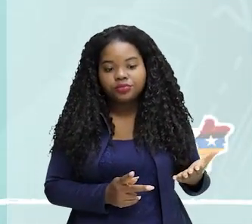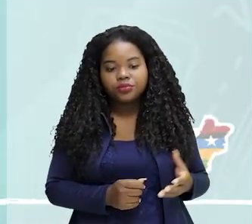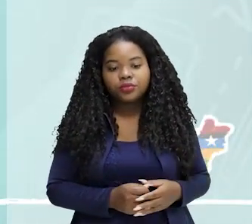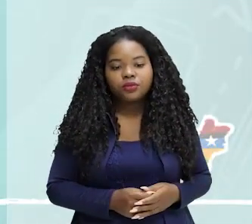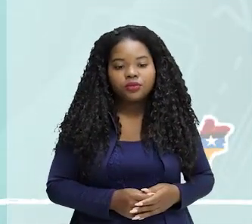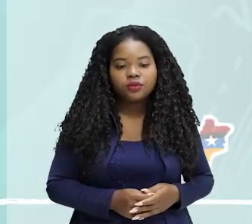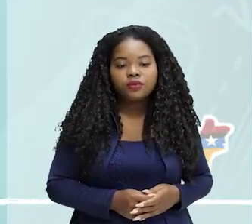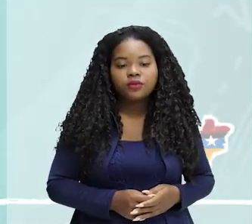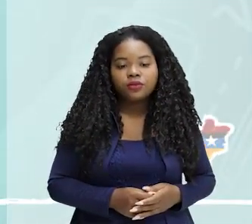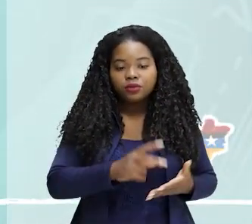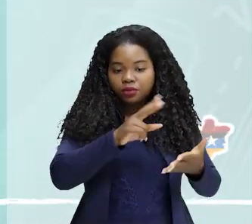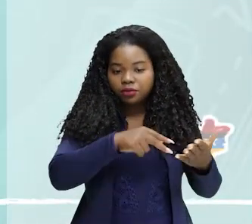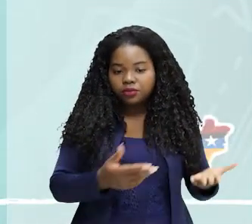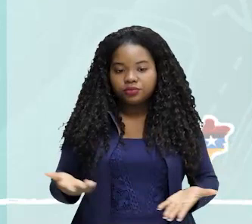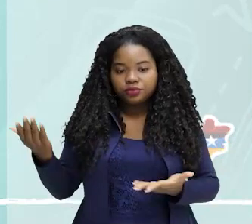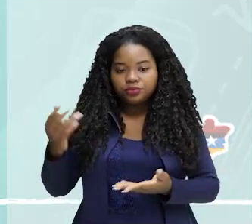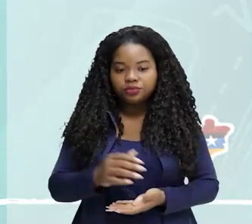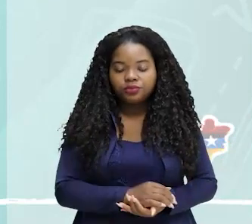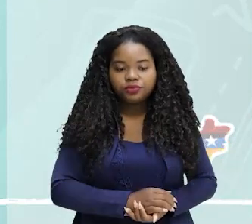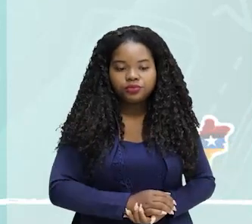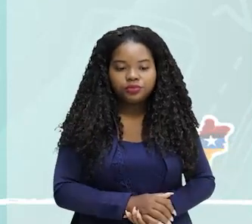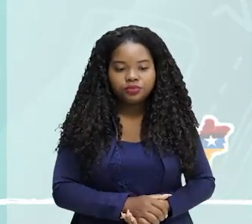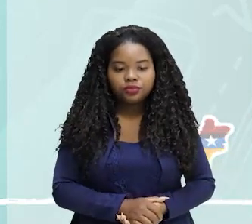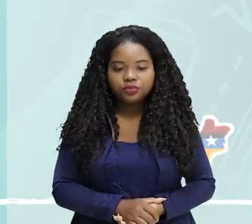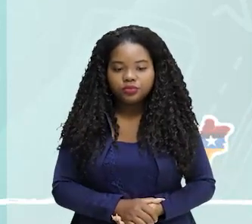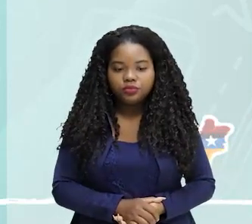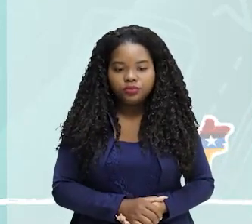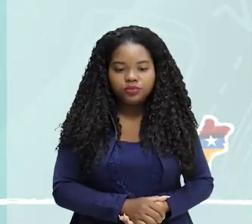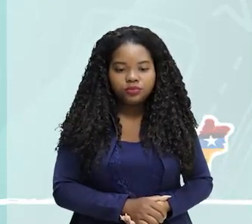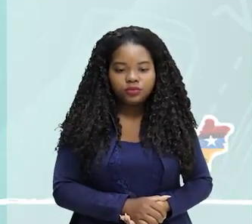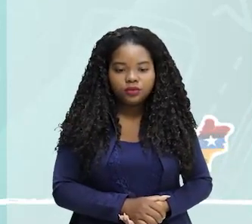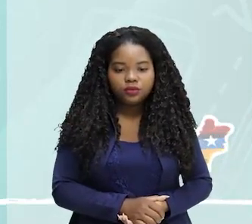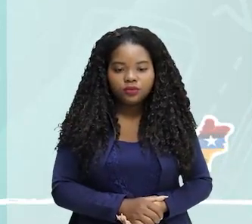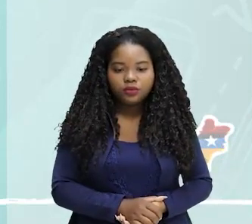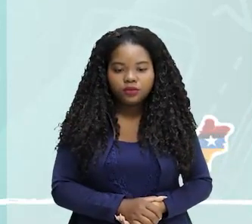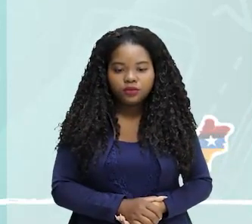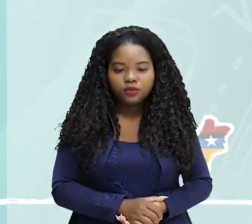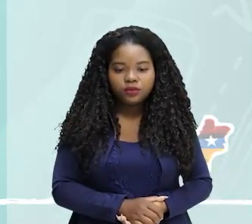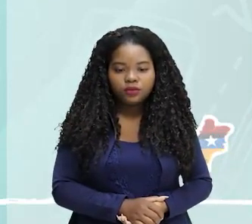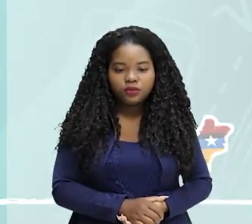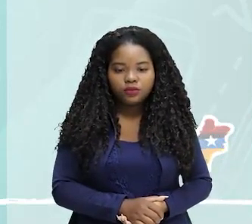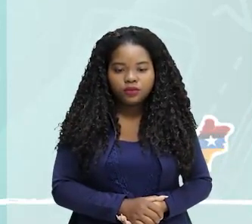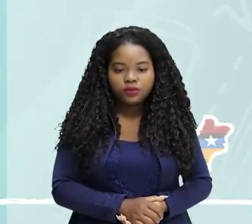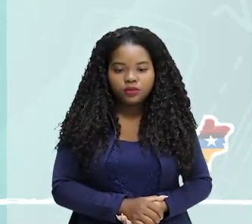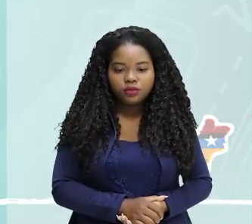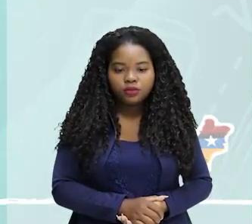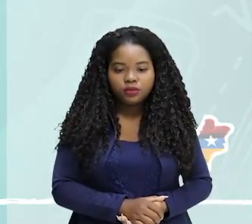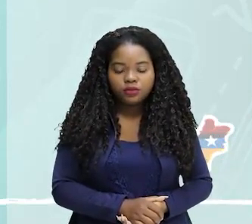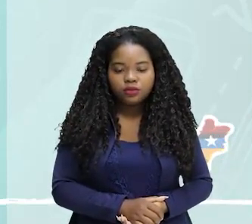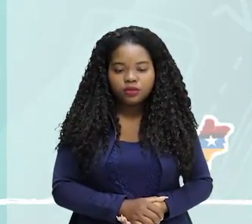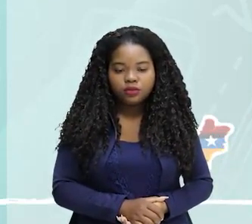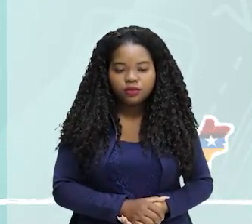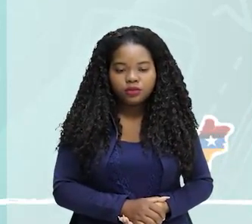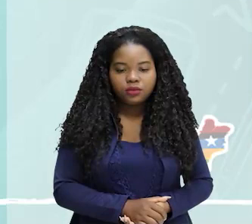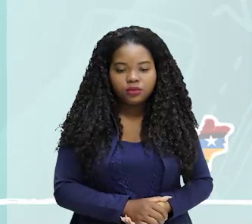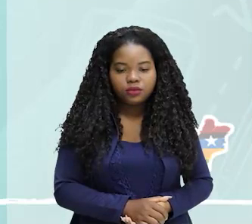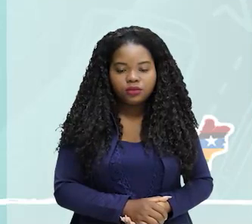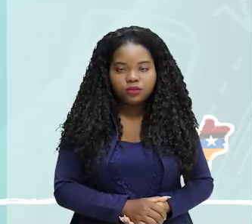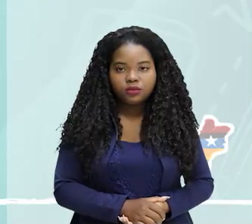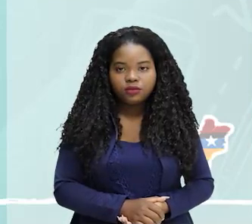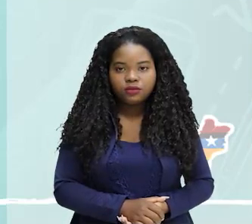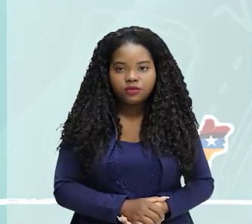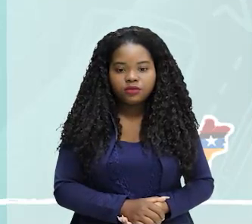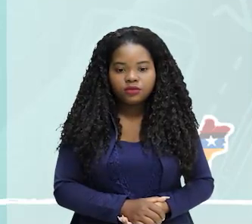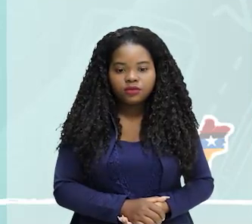cantiga. Twinkle, twinkle, little star, how I wonder what you are. Up above, the world so